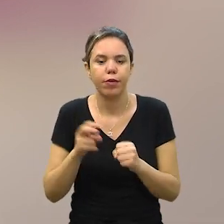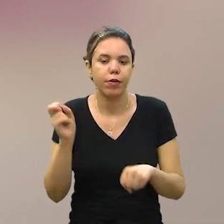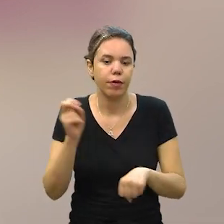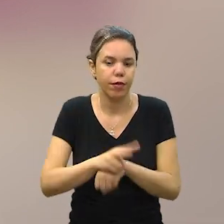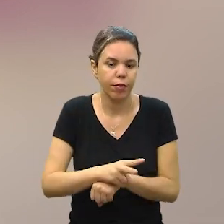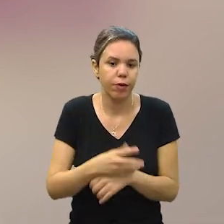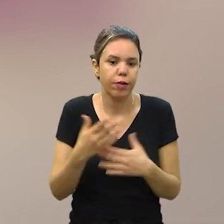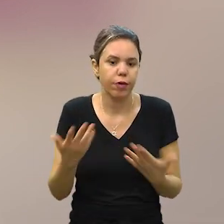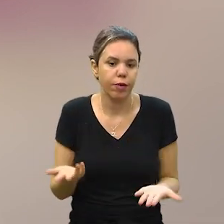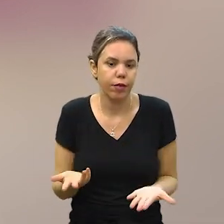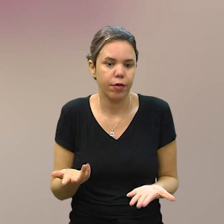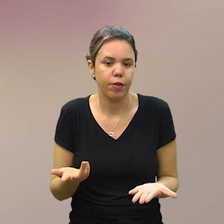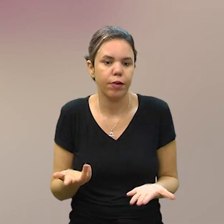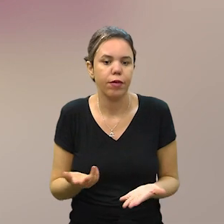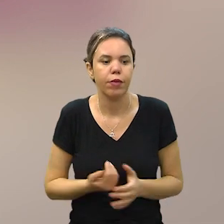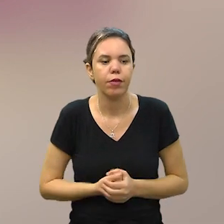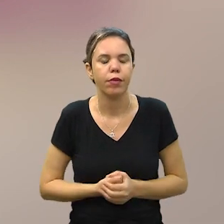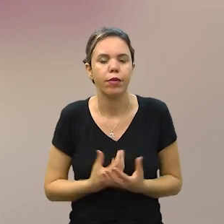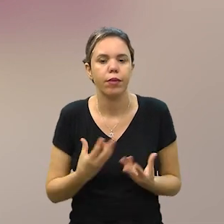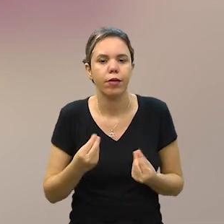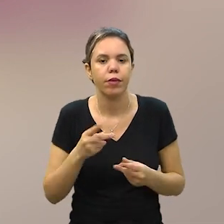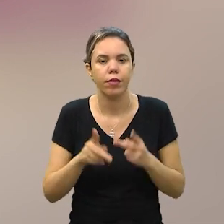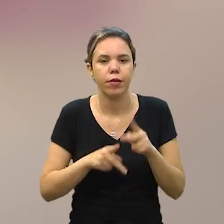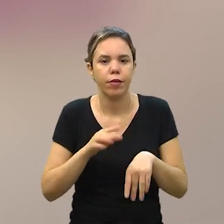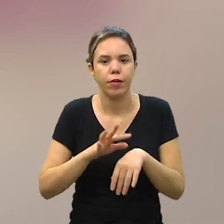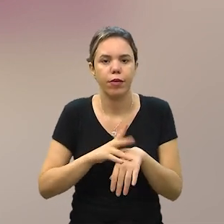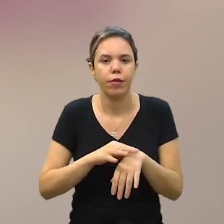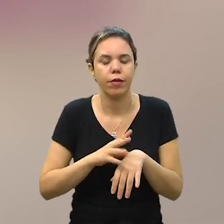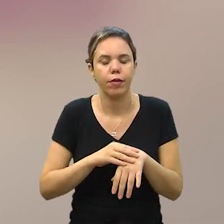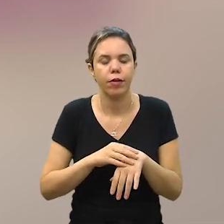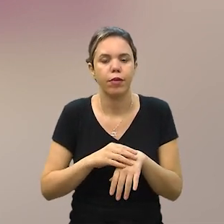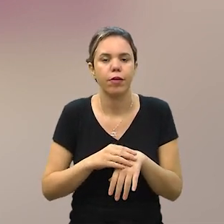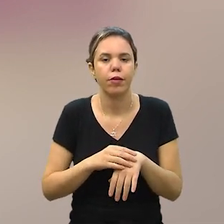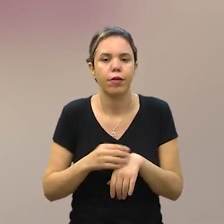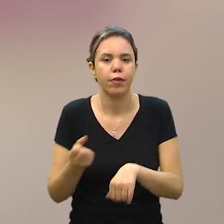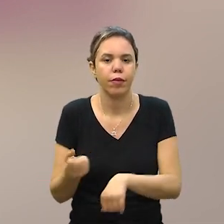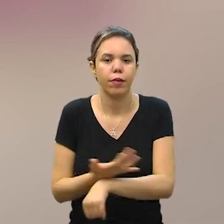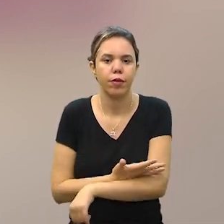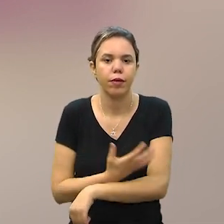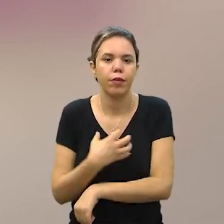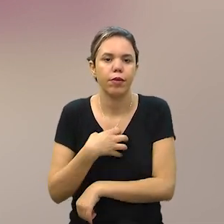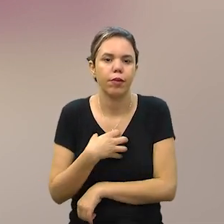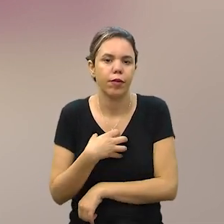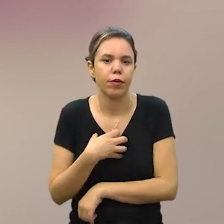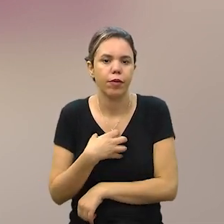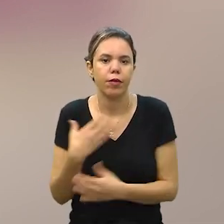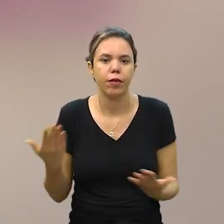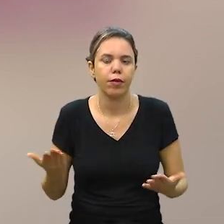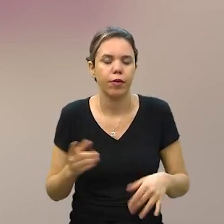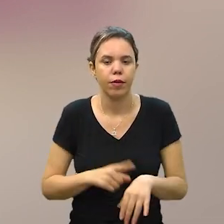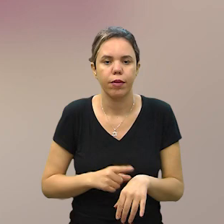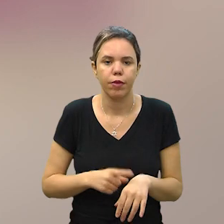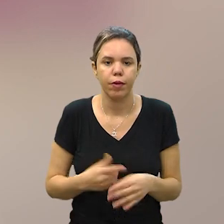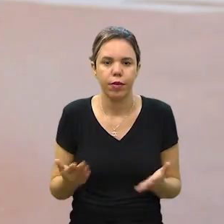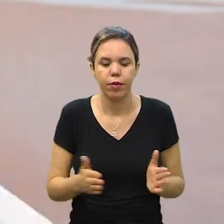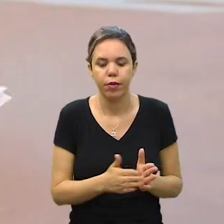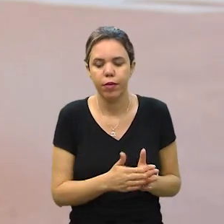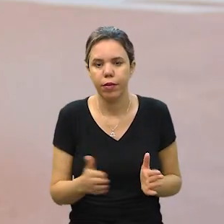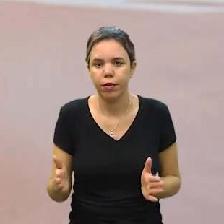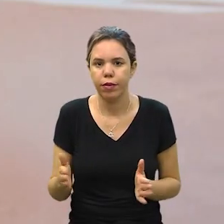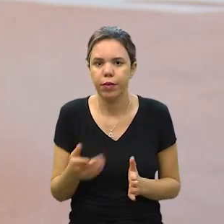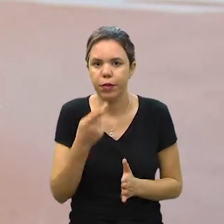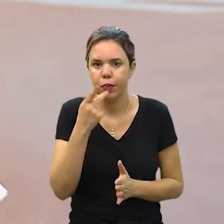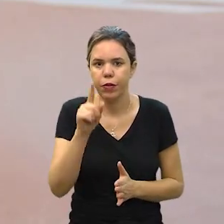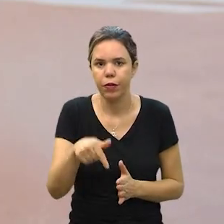vírus. Então, nunca houve tanto adoecimento na área da saúde como no momento atual. Como